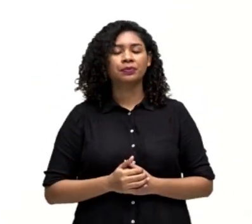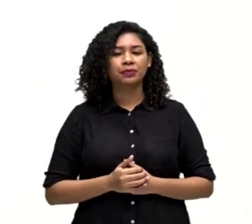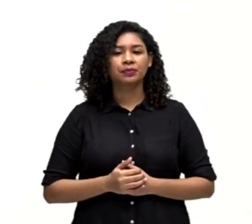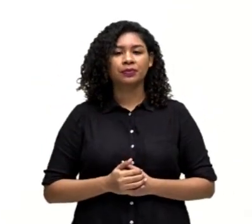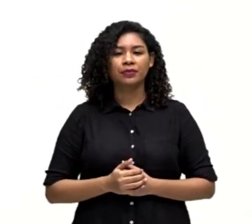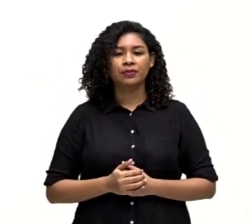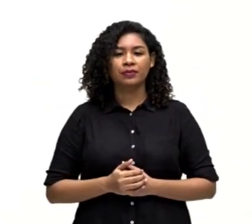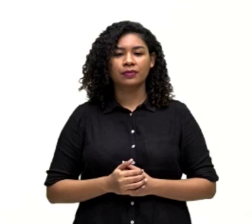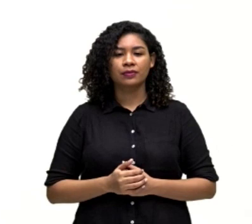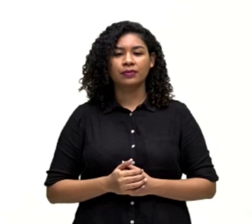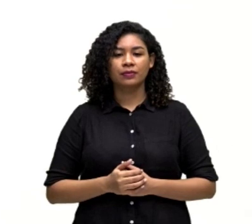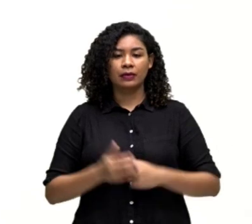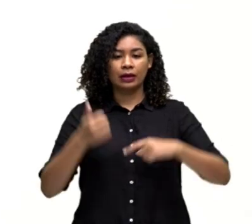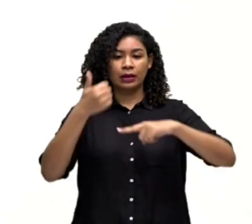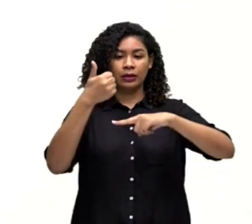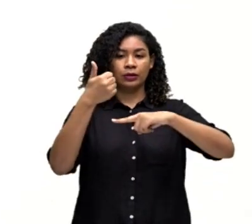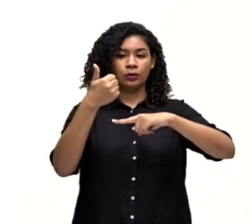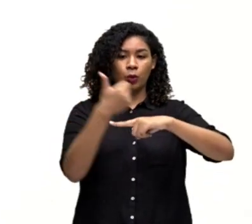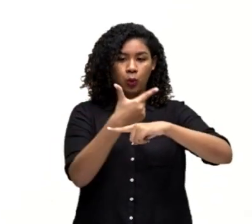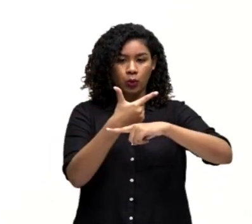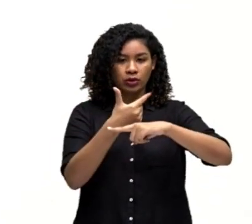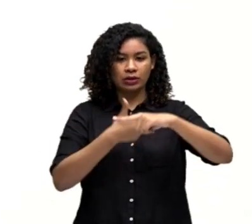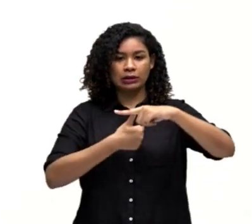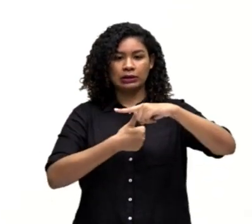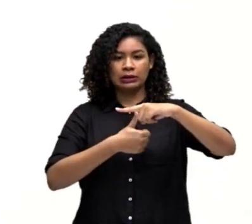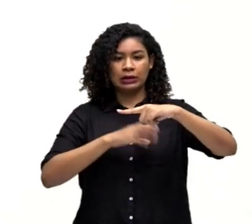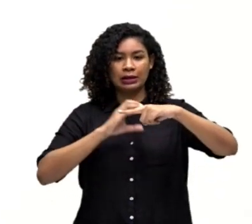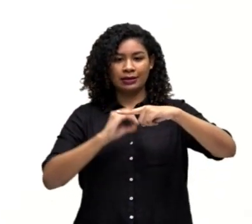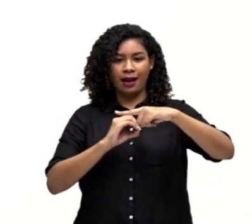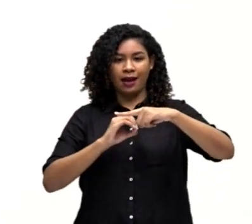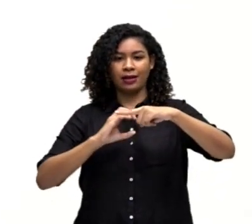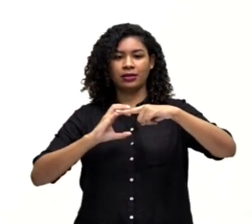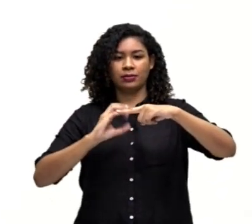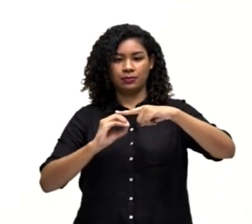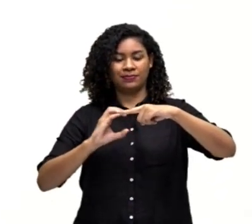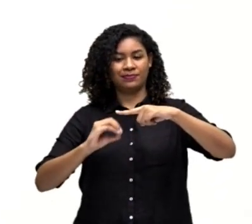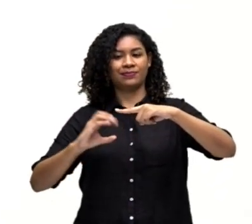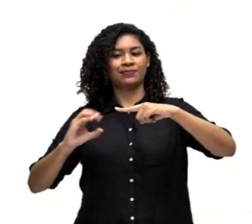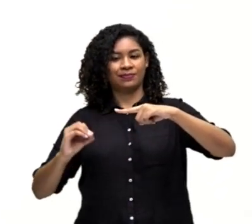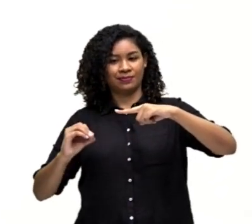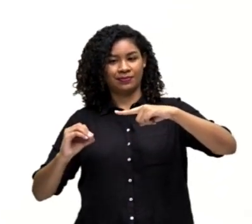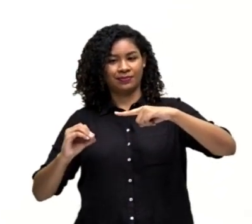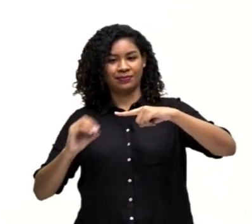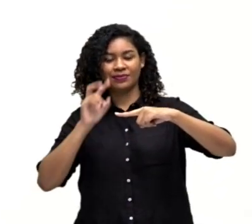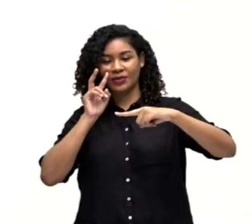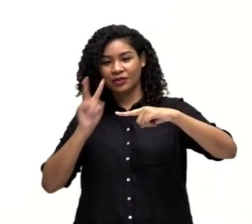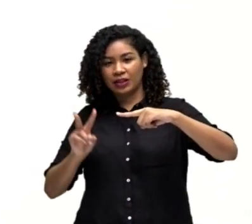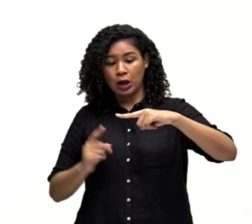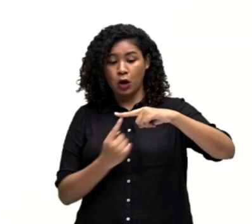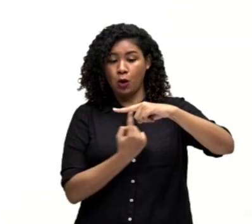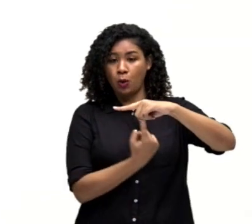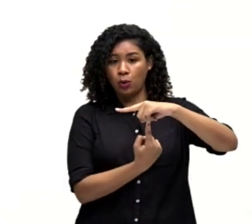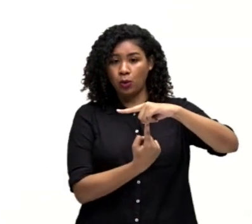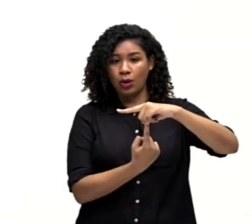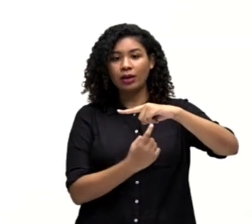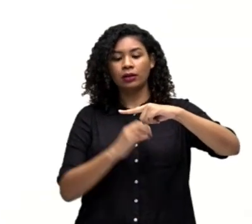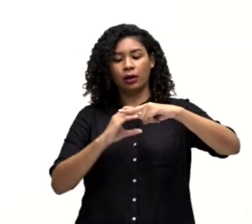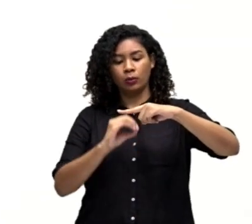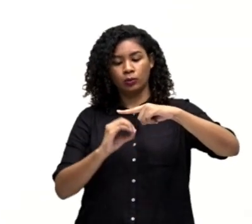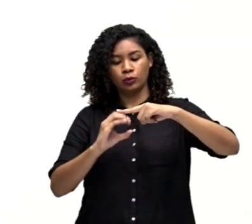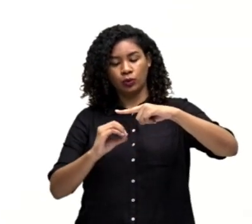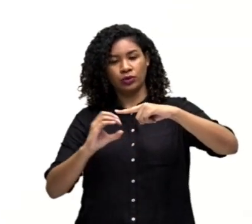aqui 12 sobre 10.000, ou seja, é o número 1 seguido de 4